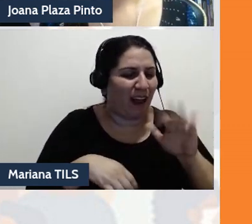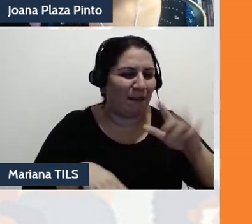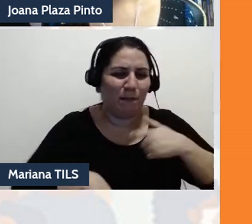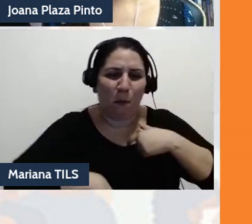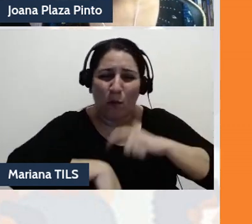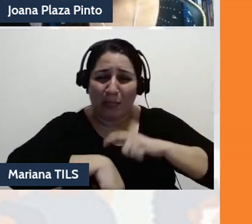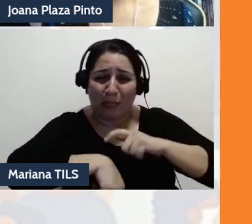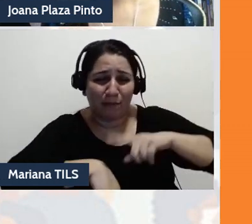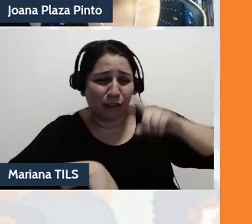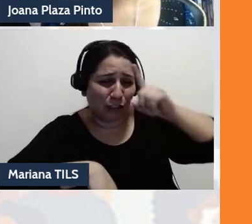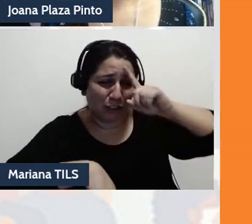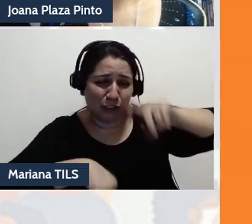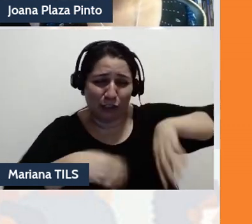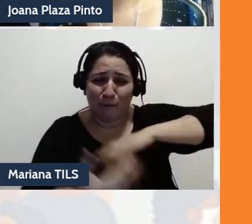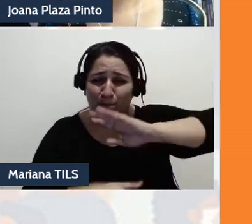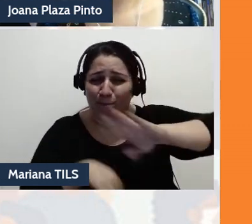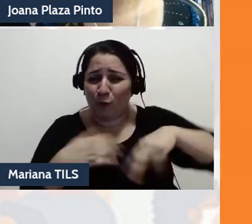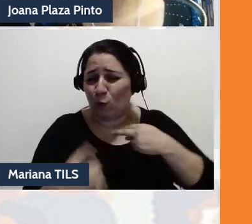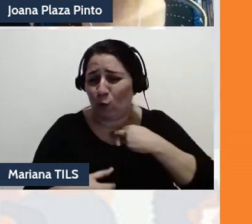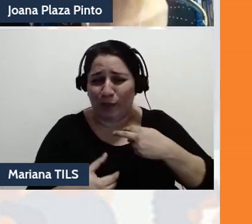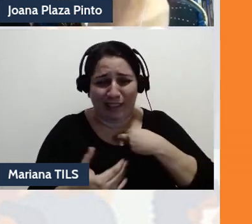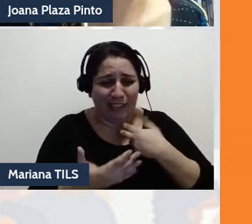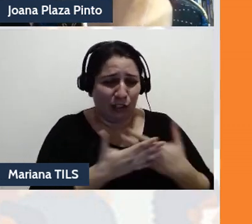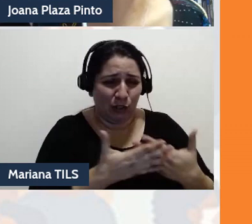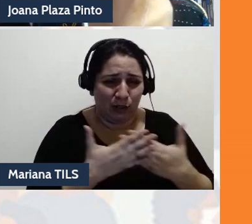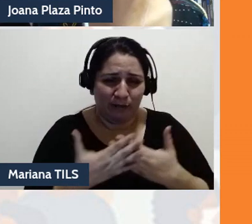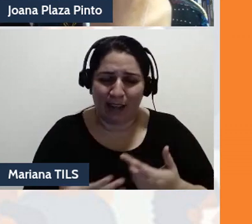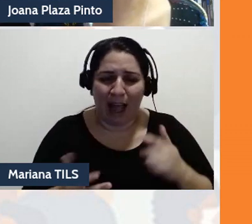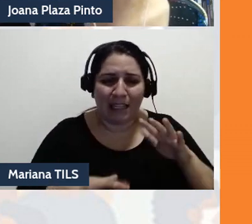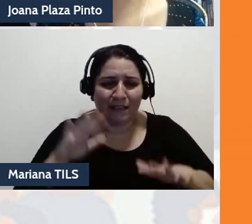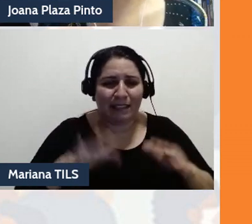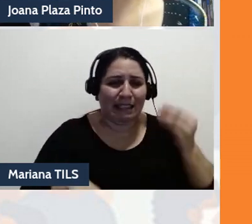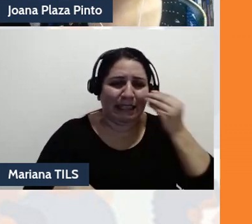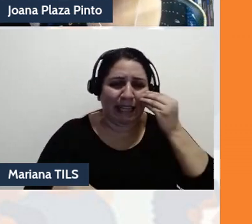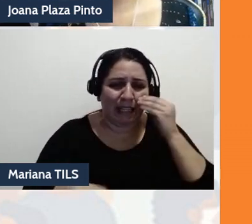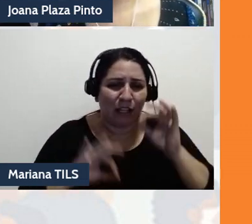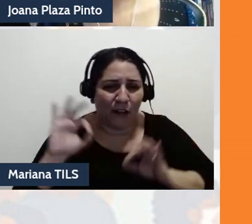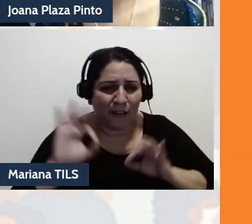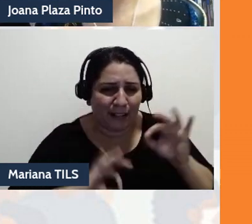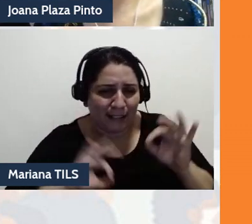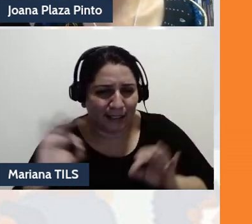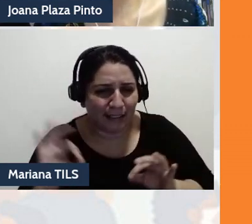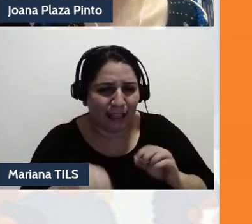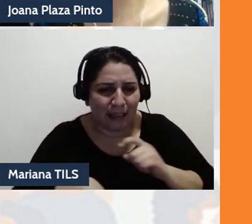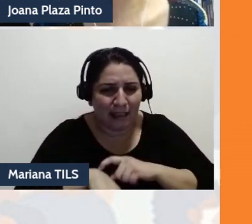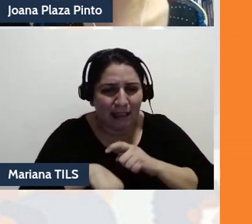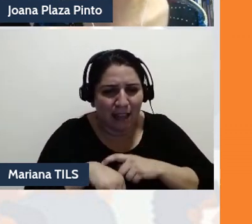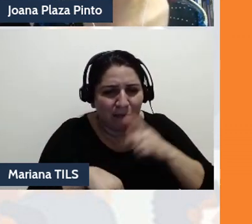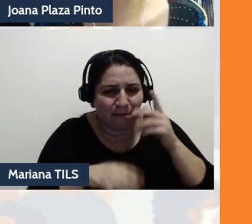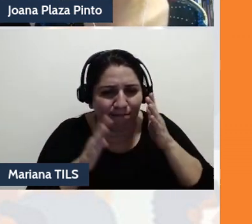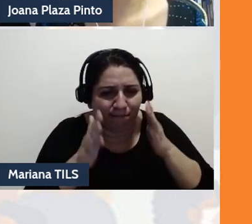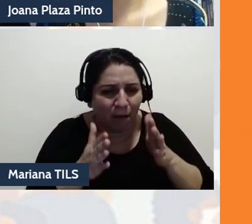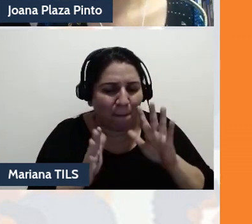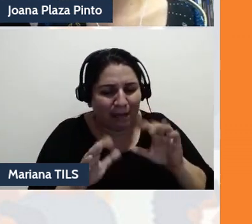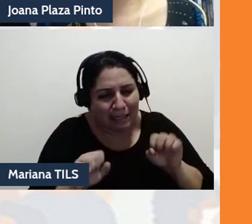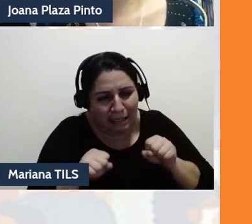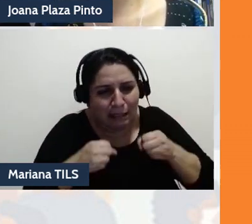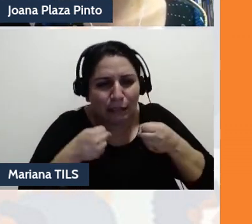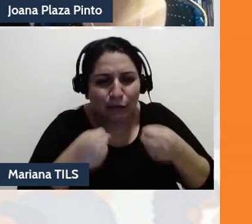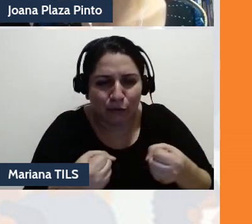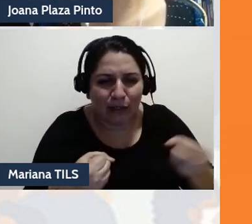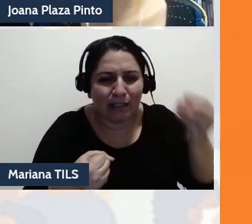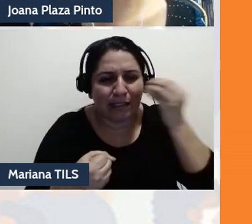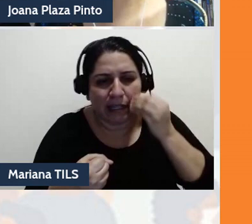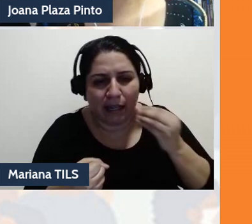caótica, eu tento organizar uma rotina fixa, mas está se esforçando. Eu